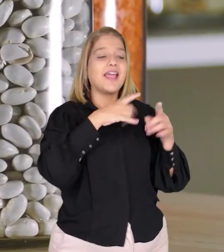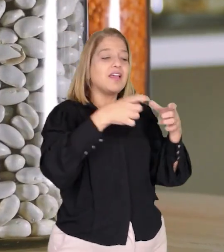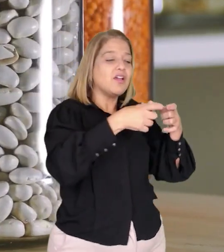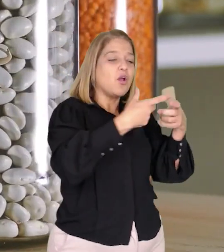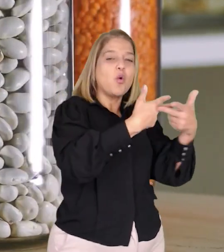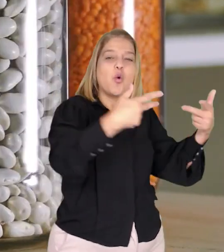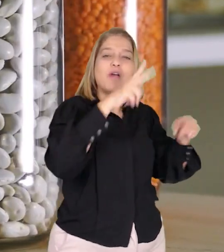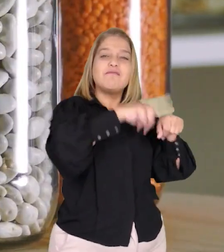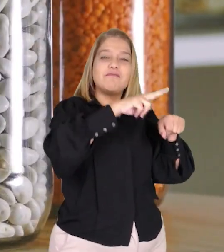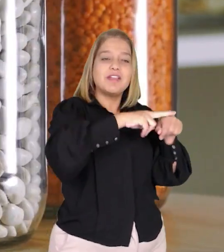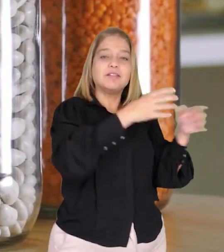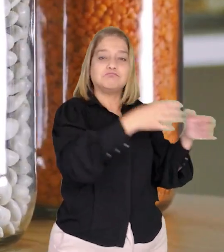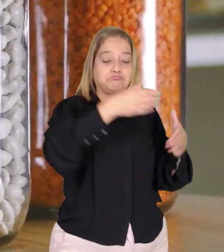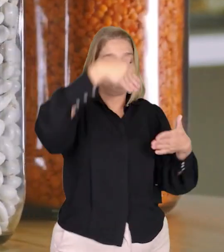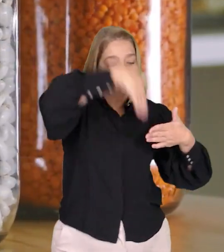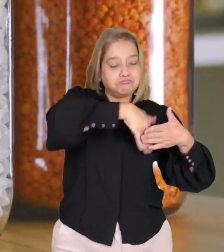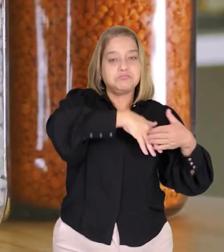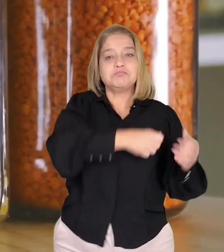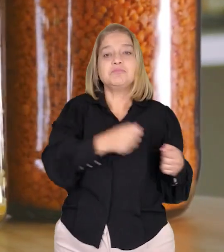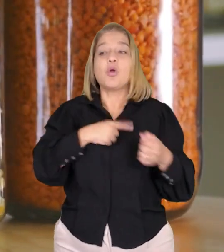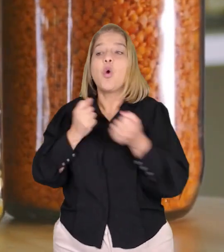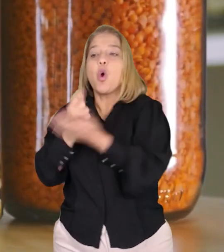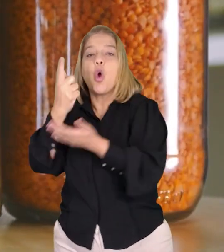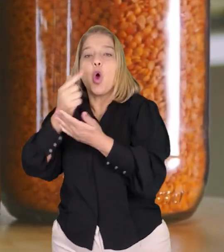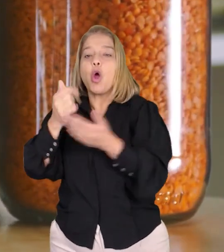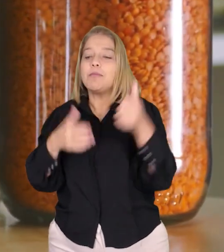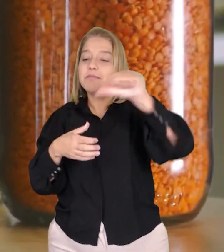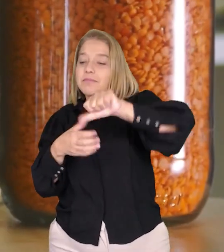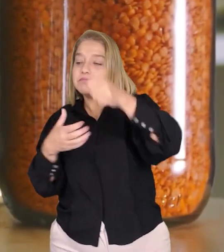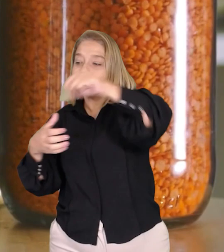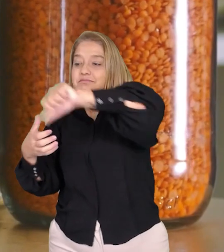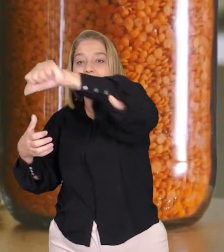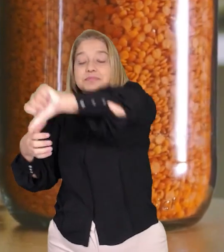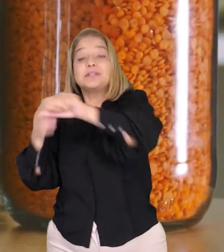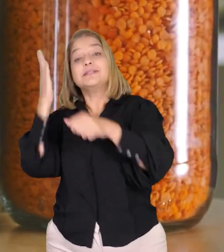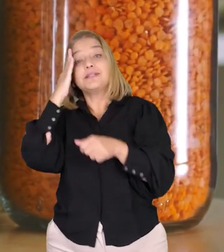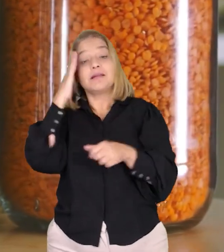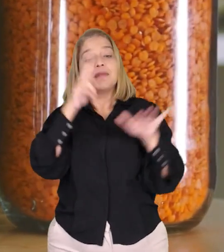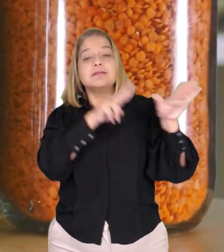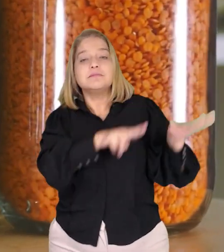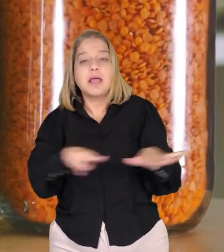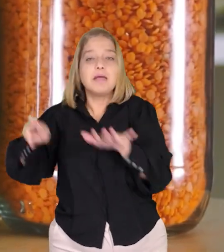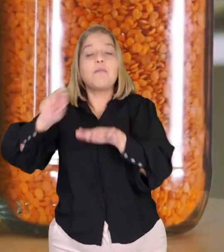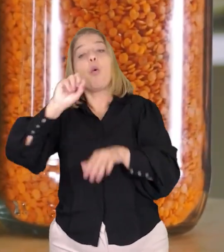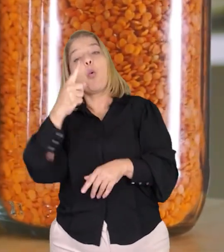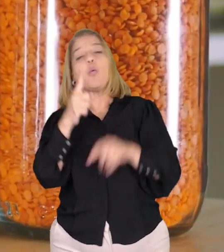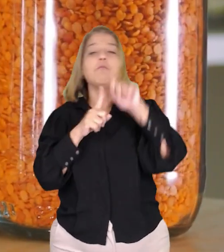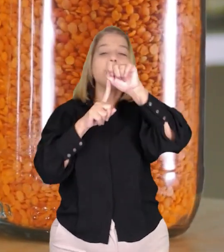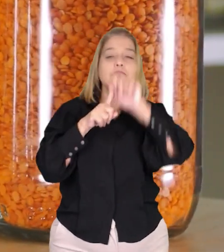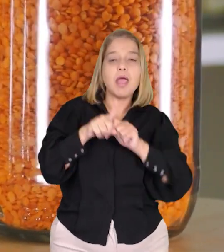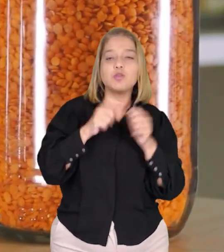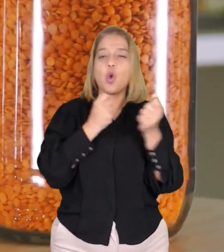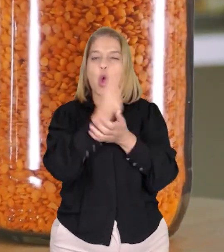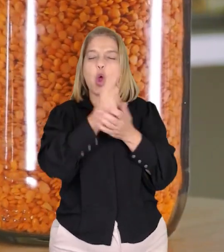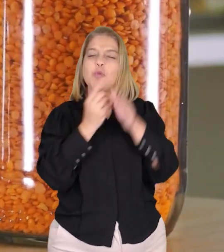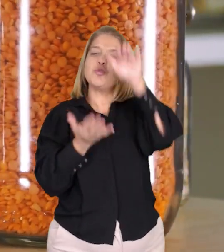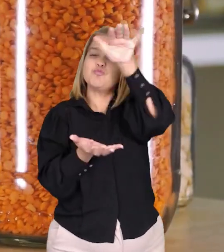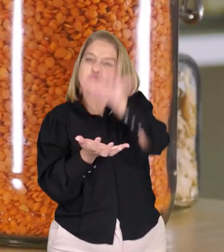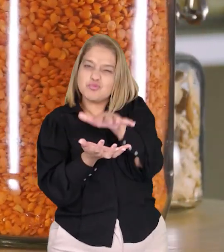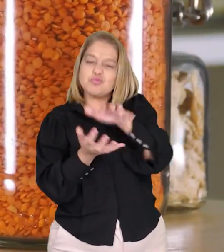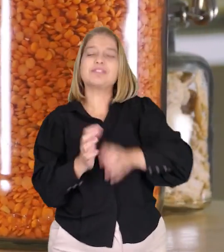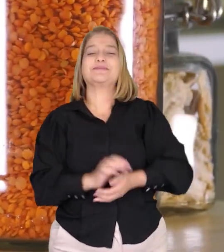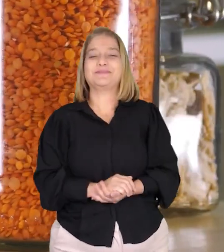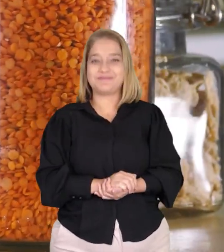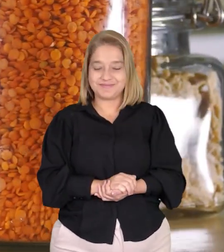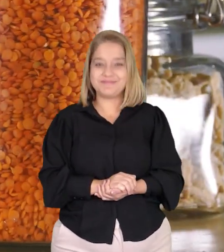potes de vidros reutilizáveis para comprar quantidade certa para cada semana ou para o mês.